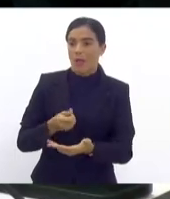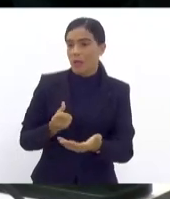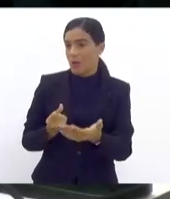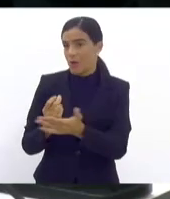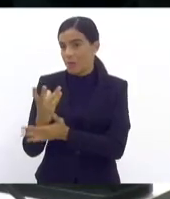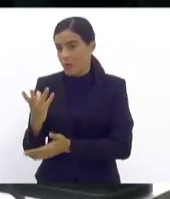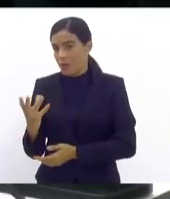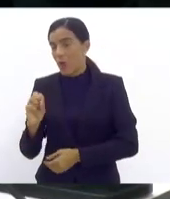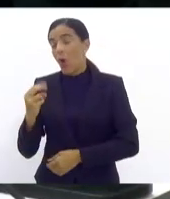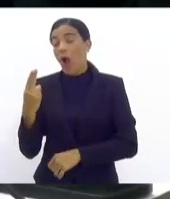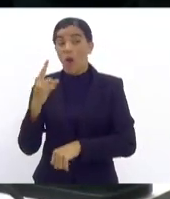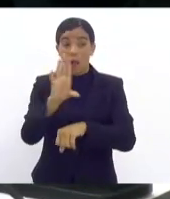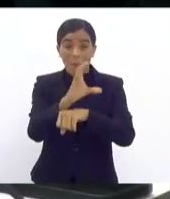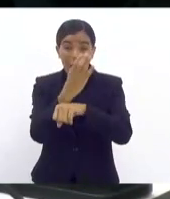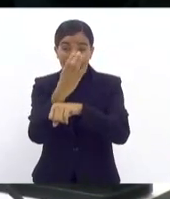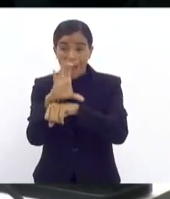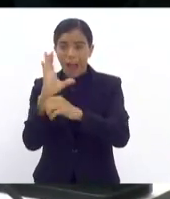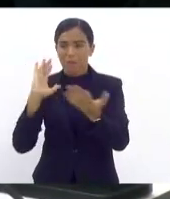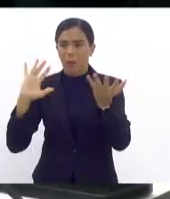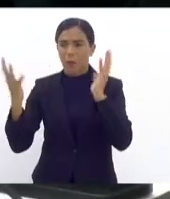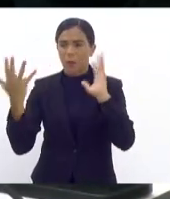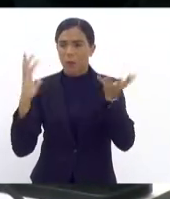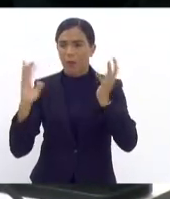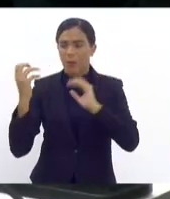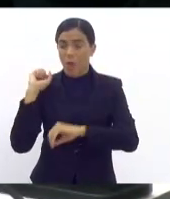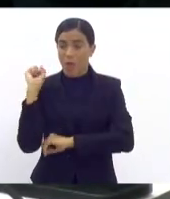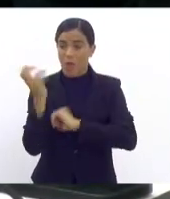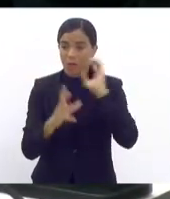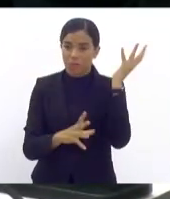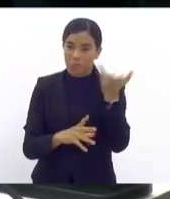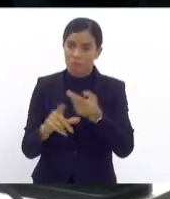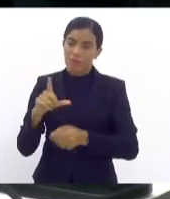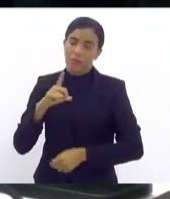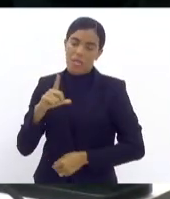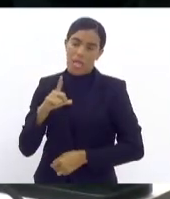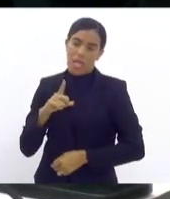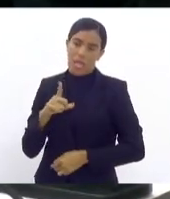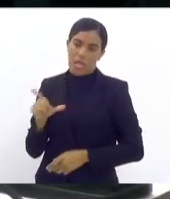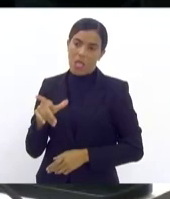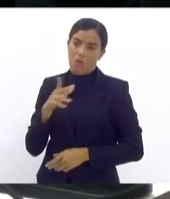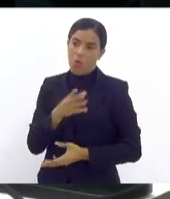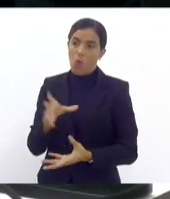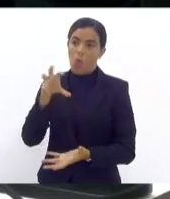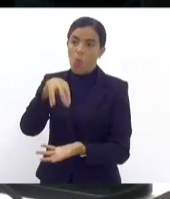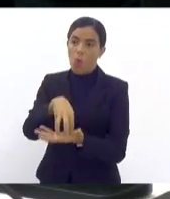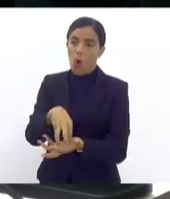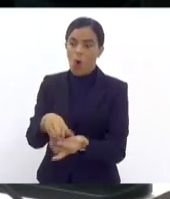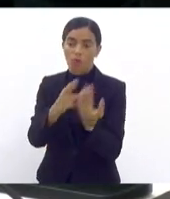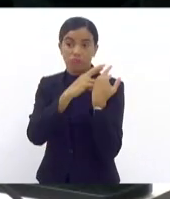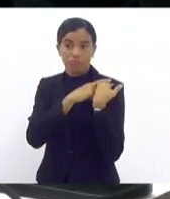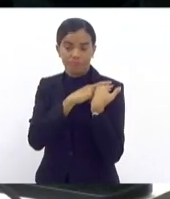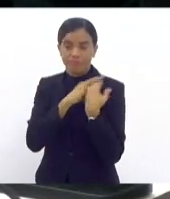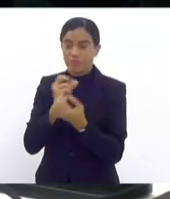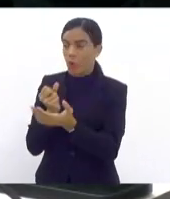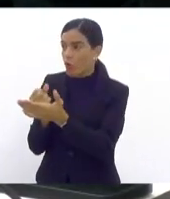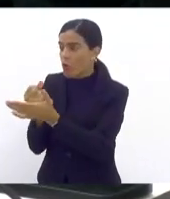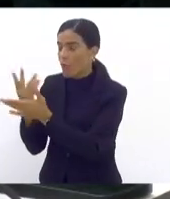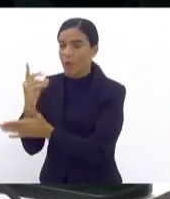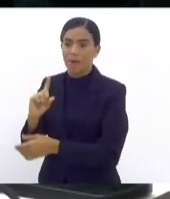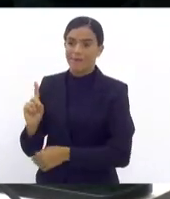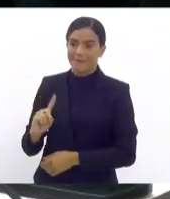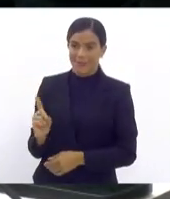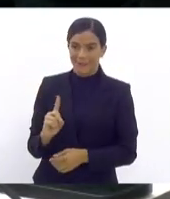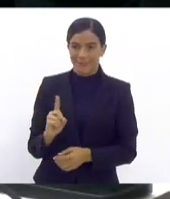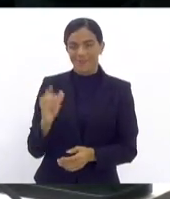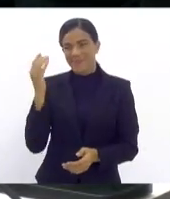do meio ambiente, que você falou, existe um poder discricionário do Poder Executivo em querer comprá-lo ou não. Então, assim, eu estou avaliando